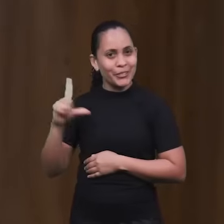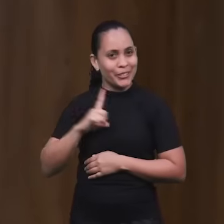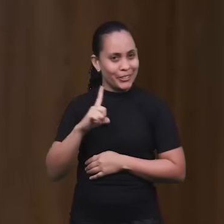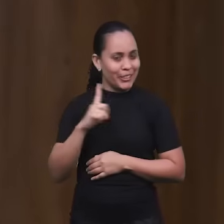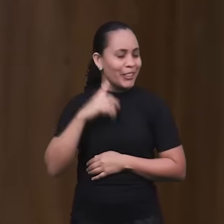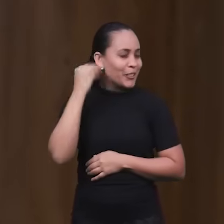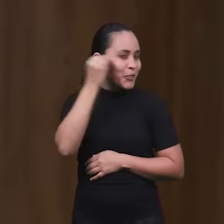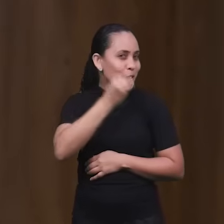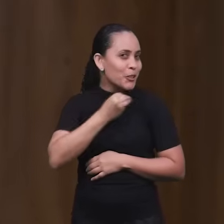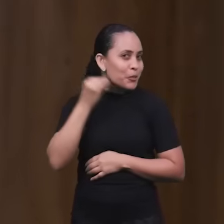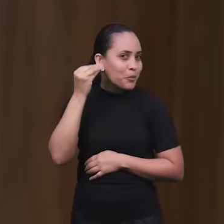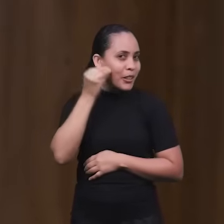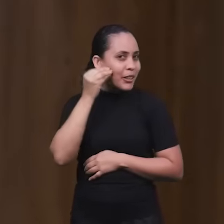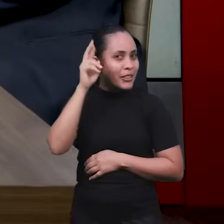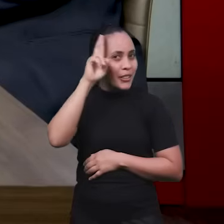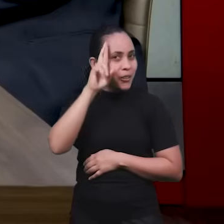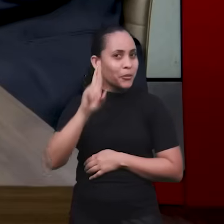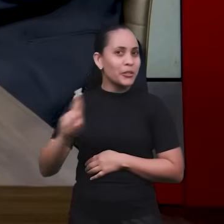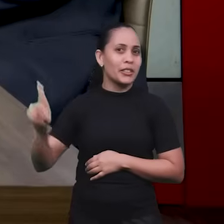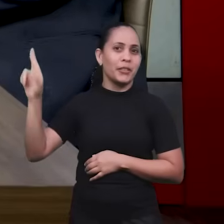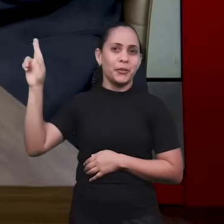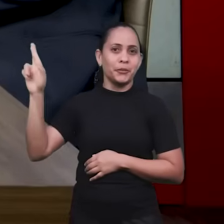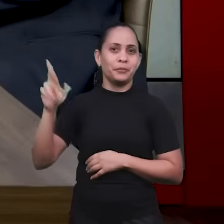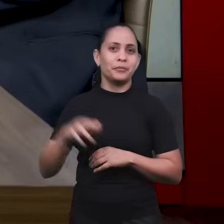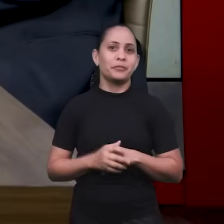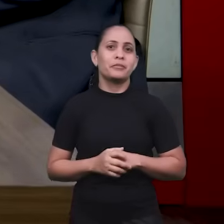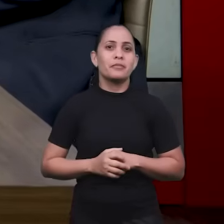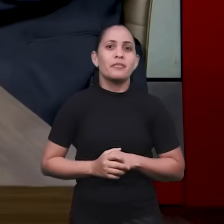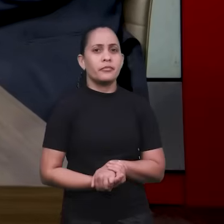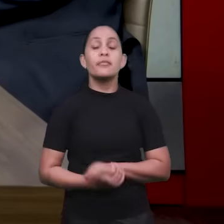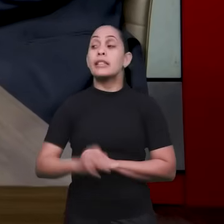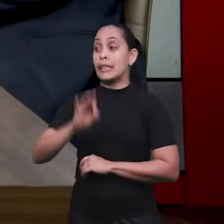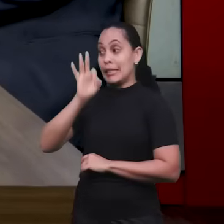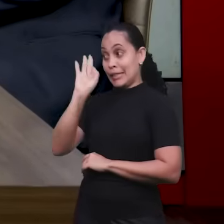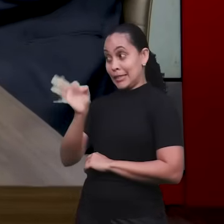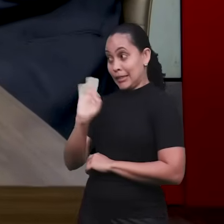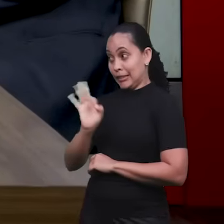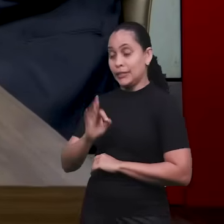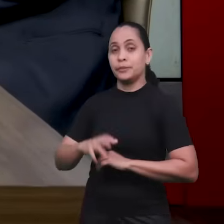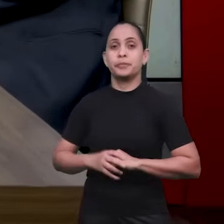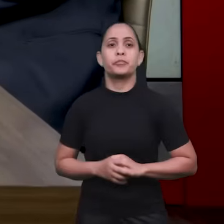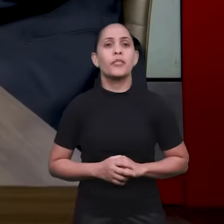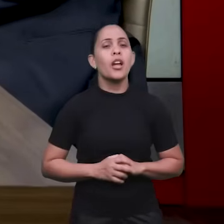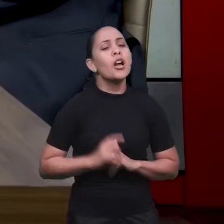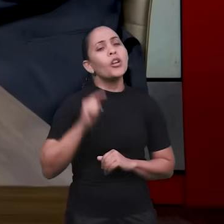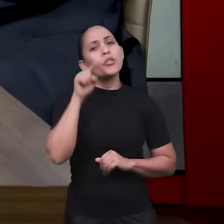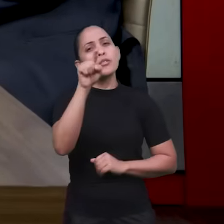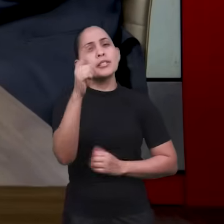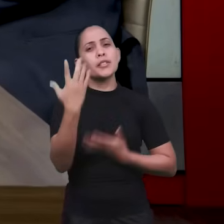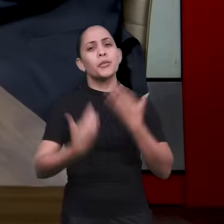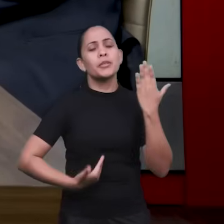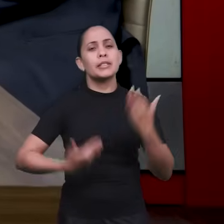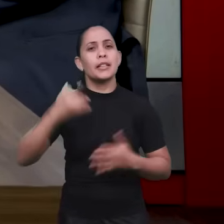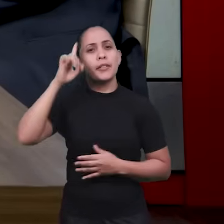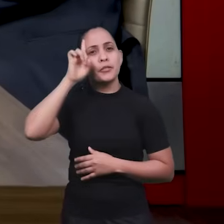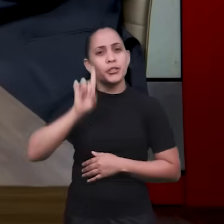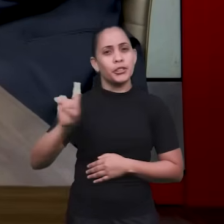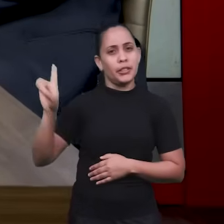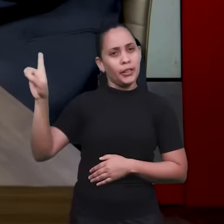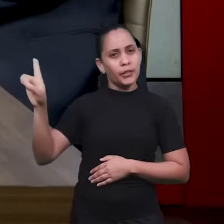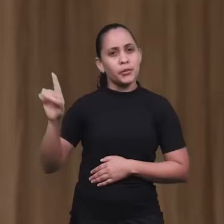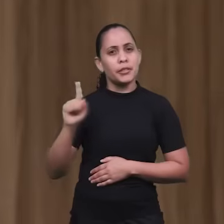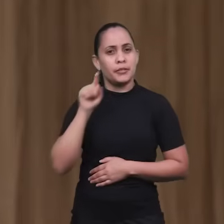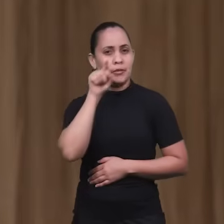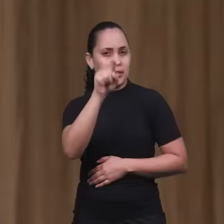deu, né, pastor Ranieri? Exatamente. Quando você é um servo de Deus, quando você já tem a sua experiência